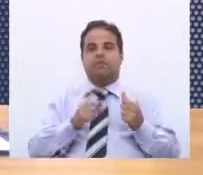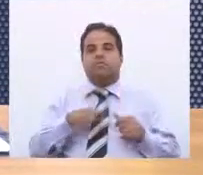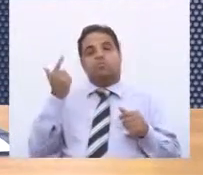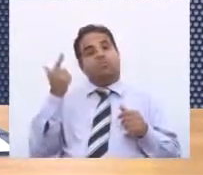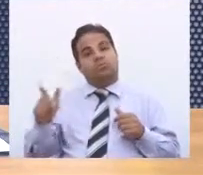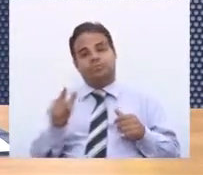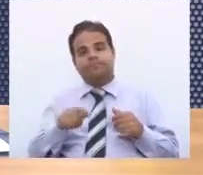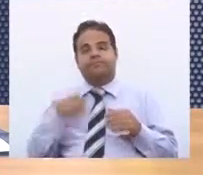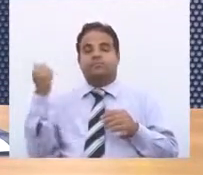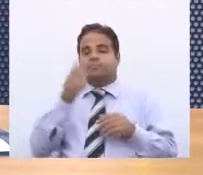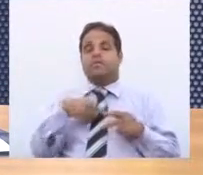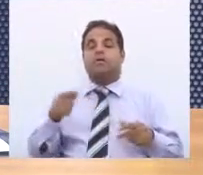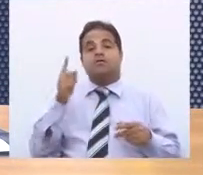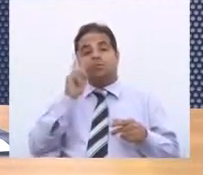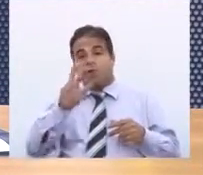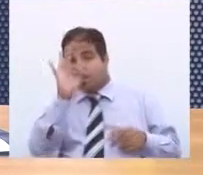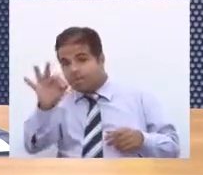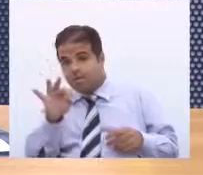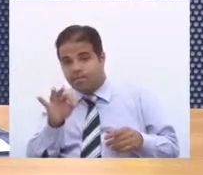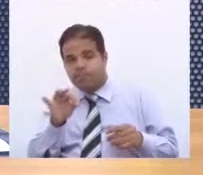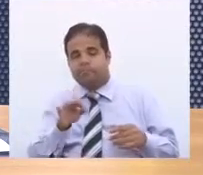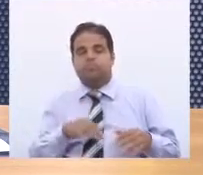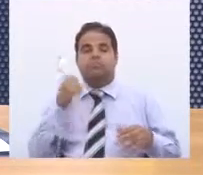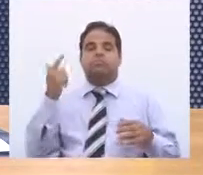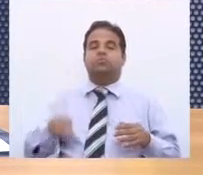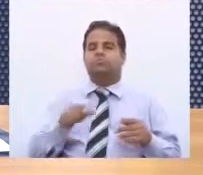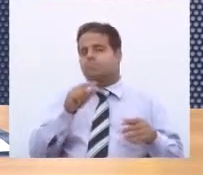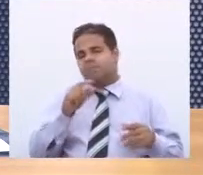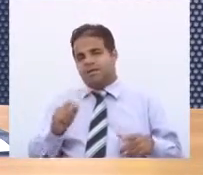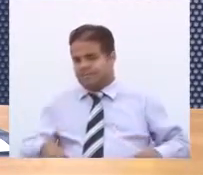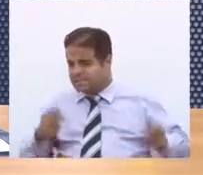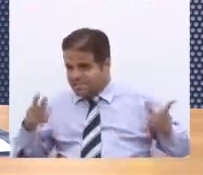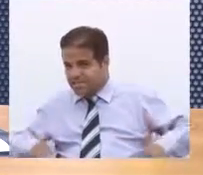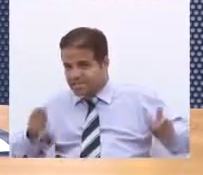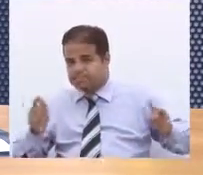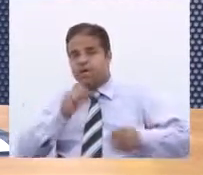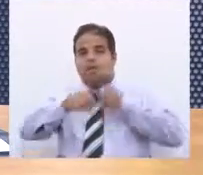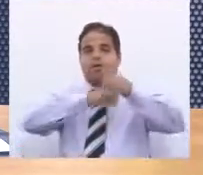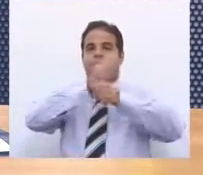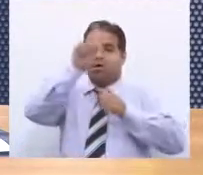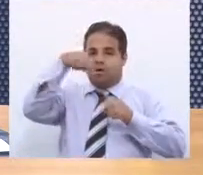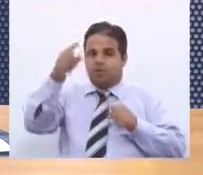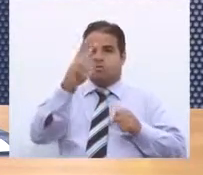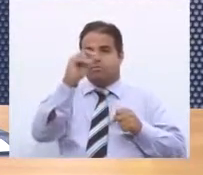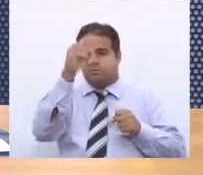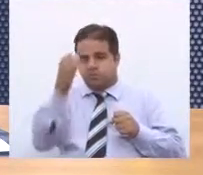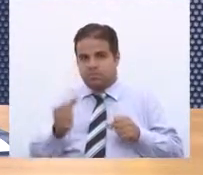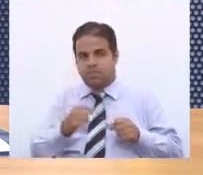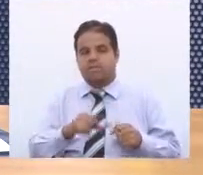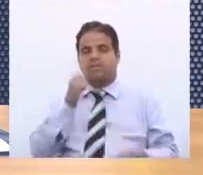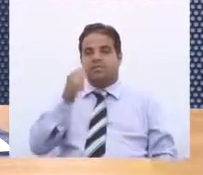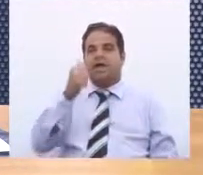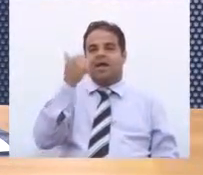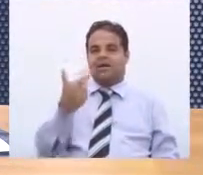lado, nós prevemos uma despesa no ano que vem de